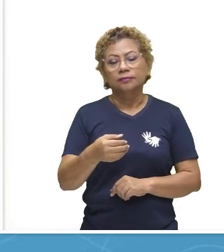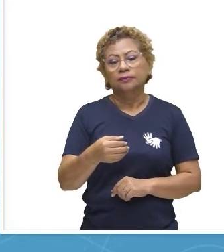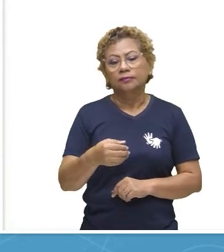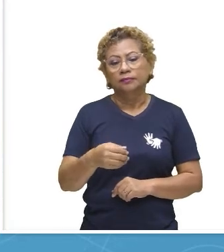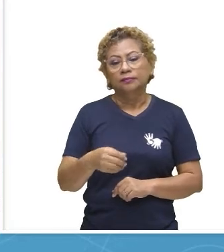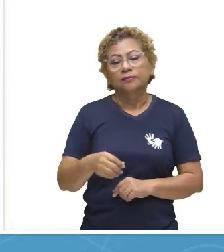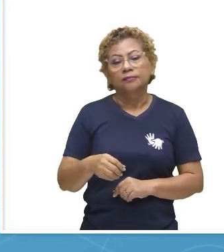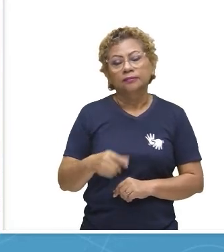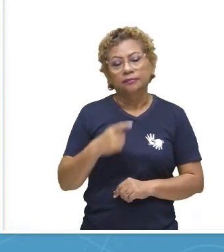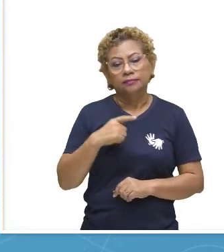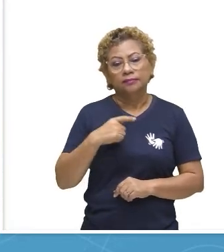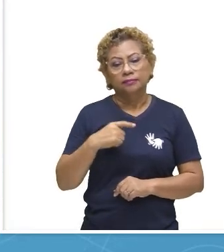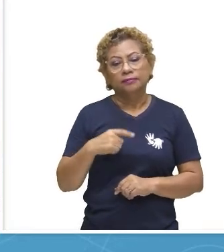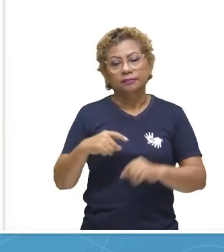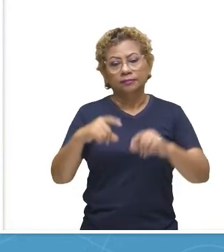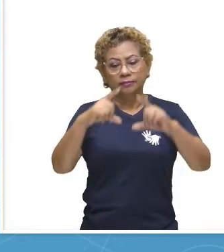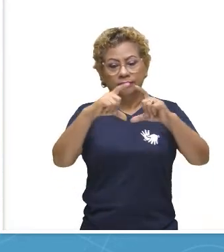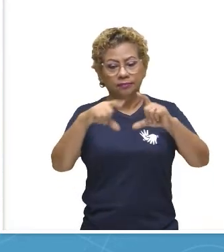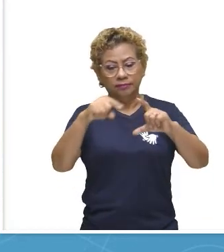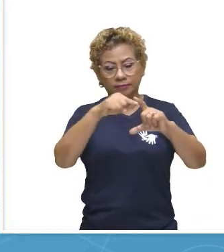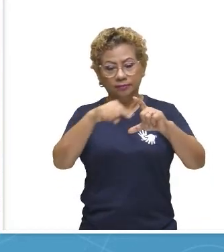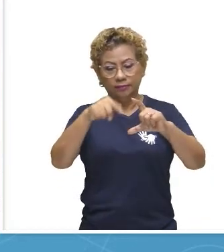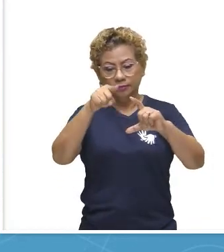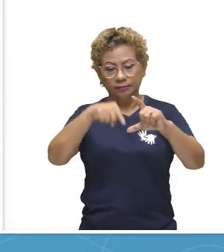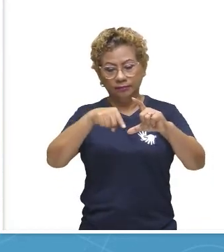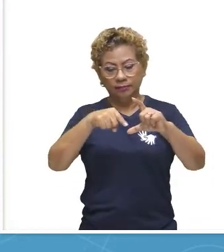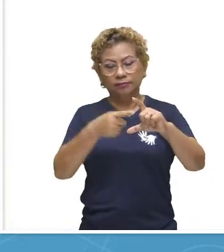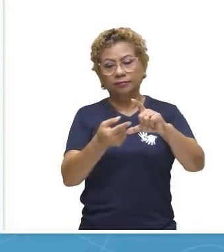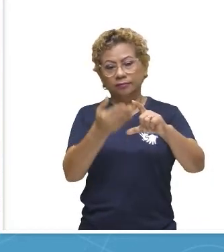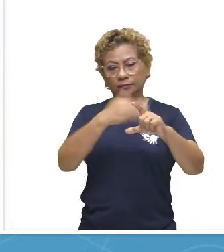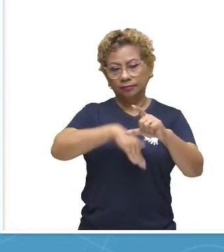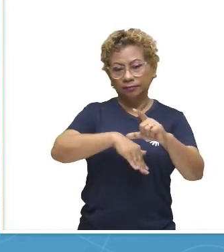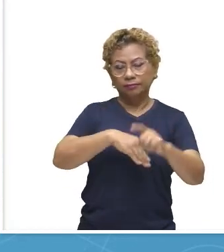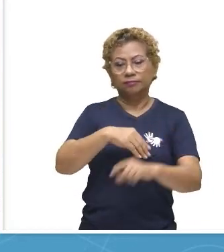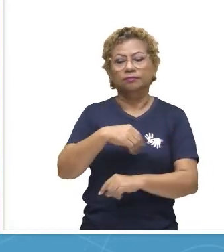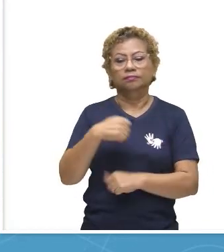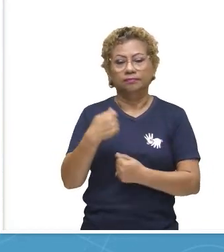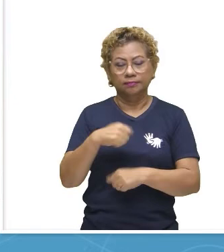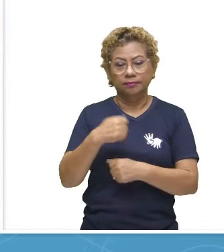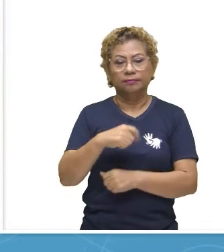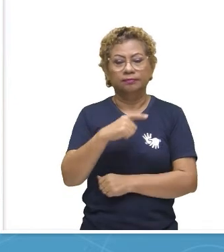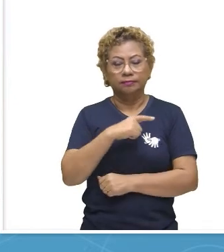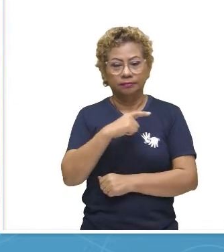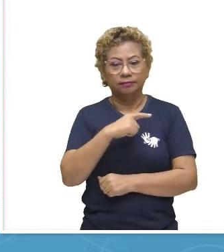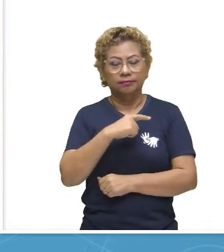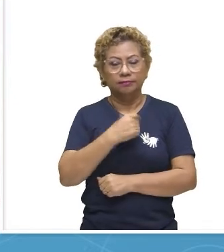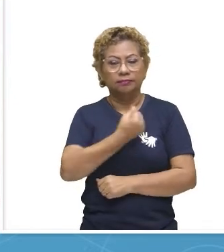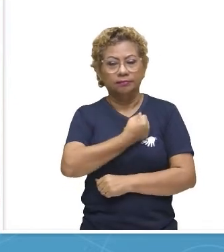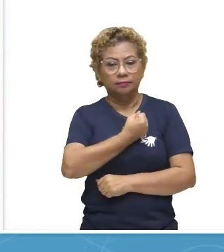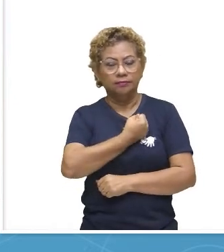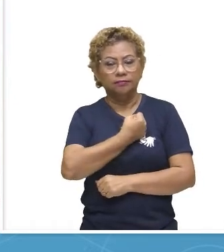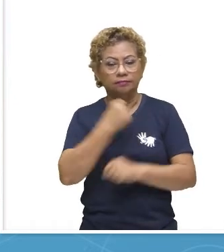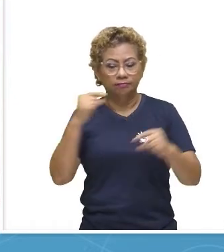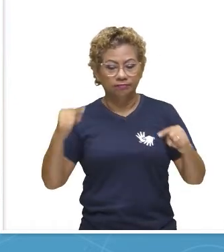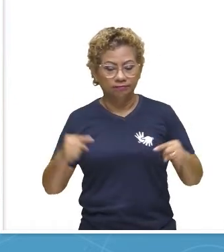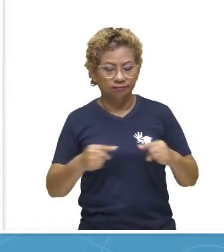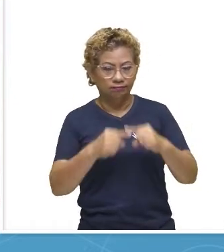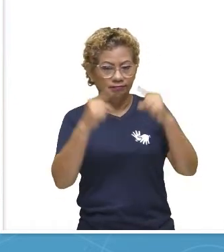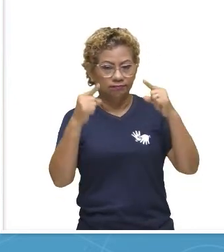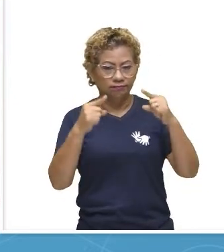aí a soma. Então, muito importante essa característica. E, além dos